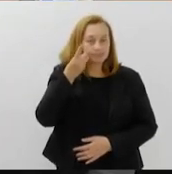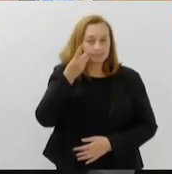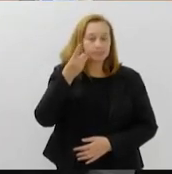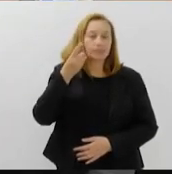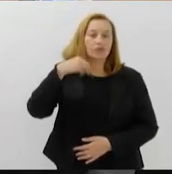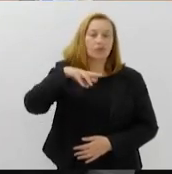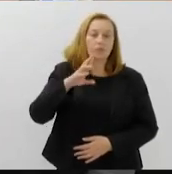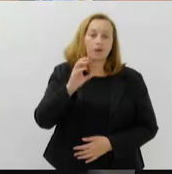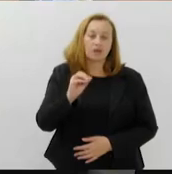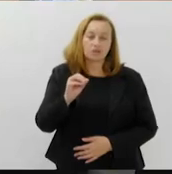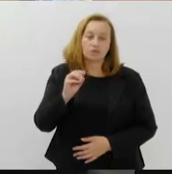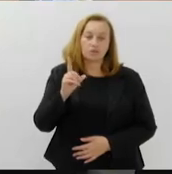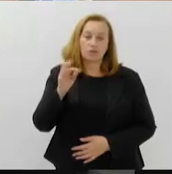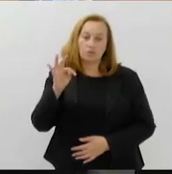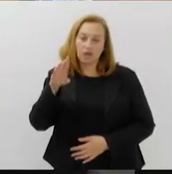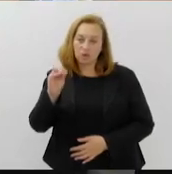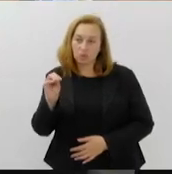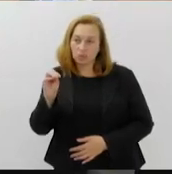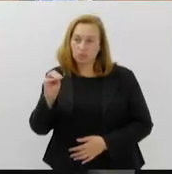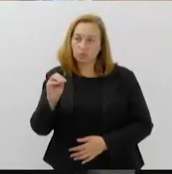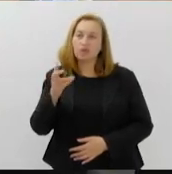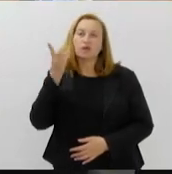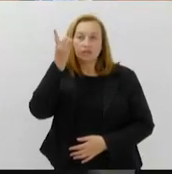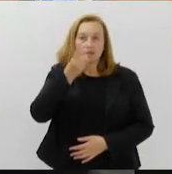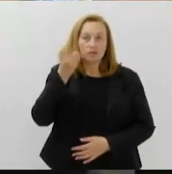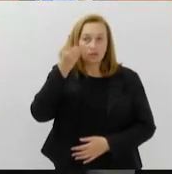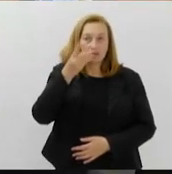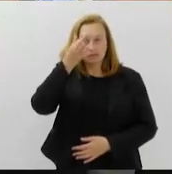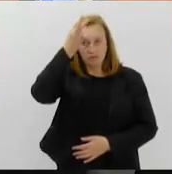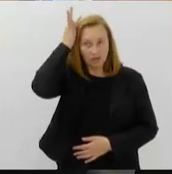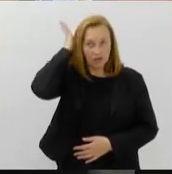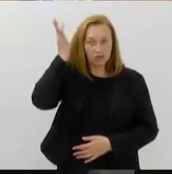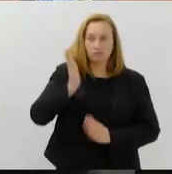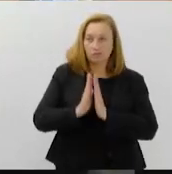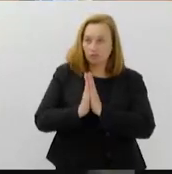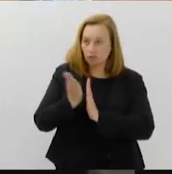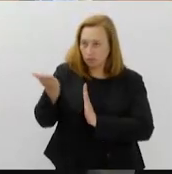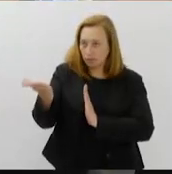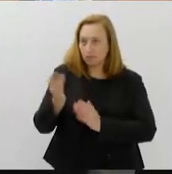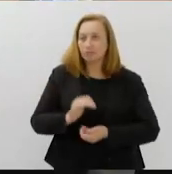Márcio Gualberto. Deputado Fred Pacheco, por favor.